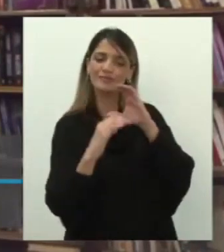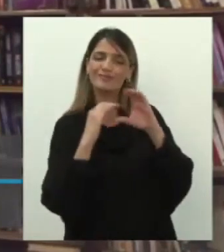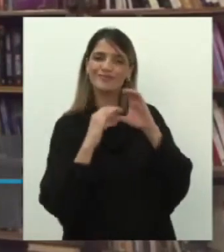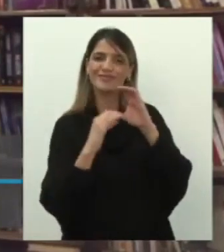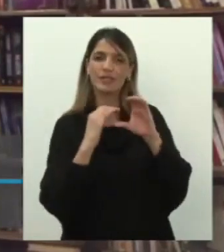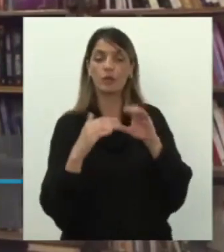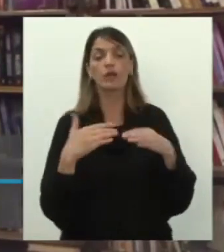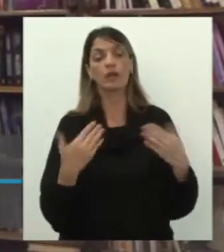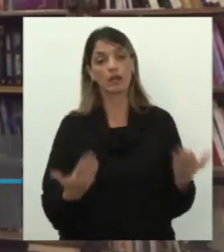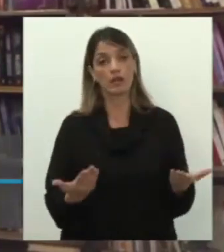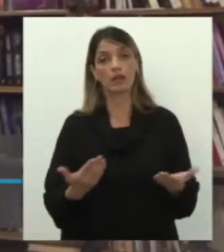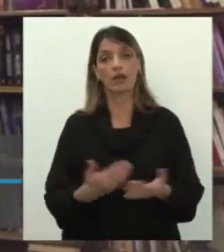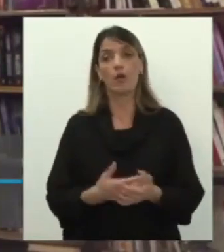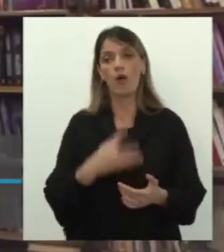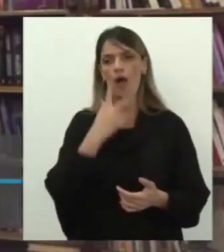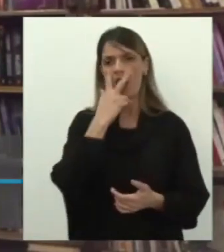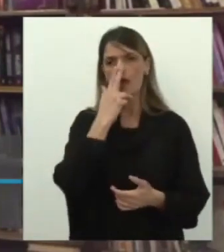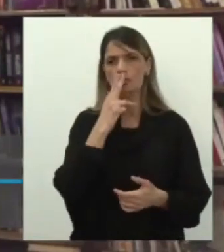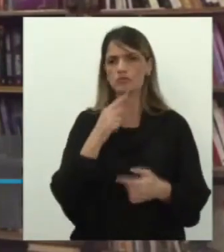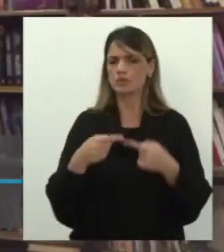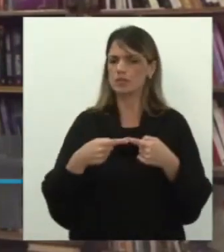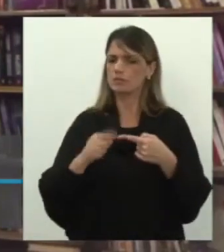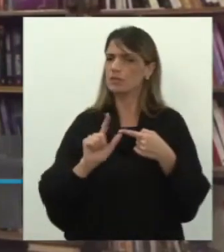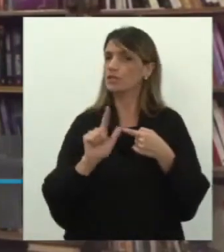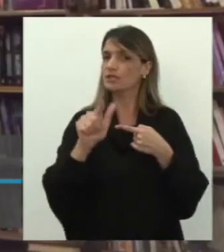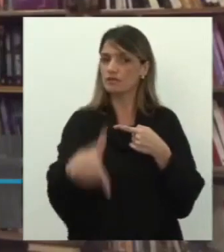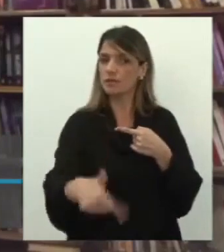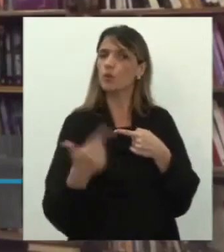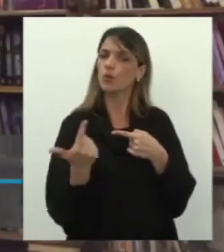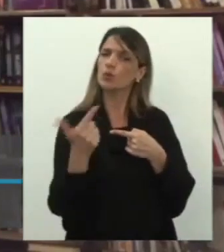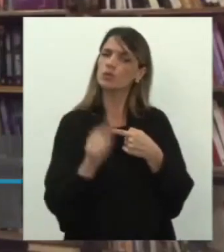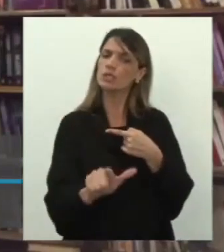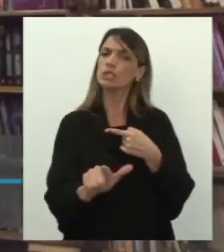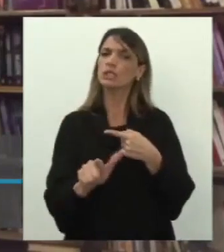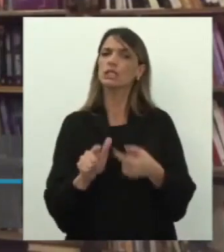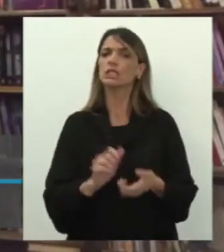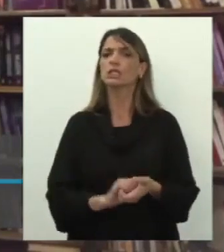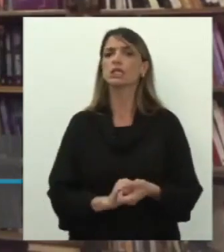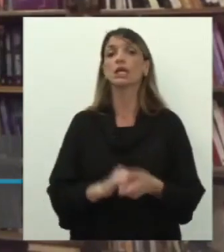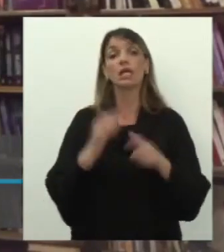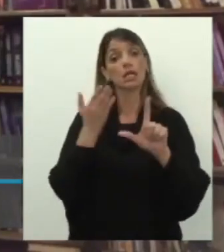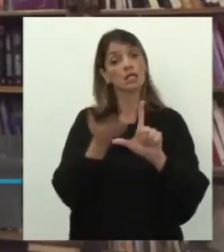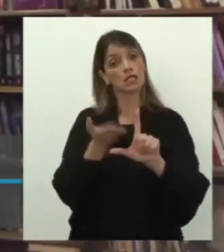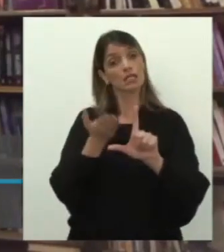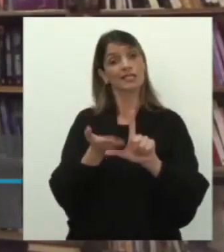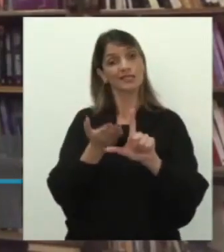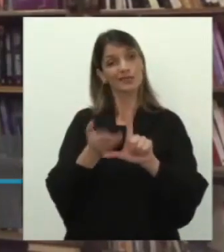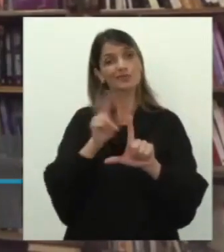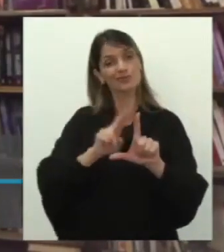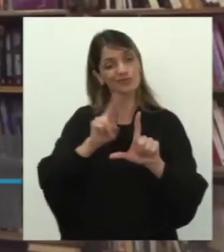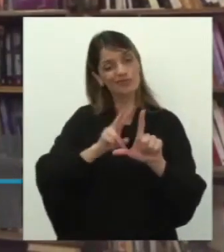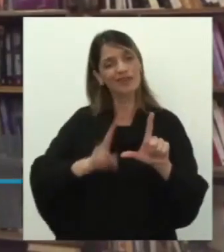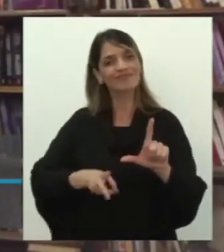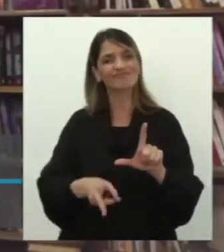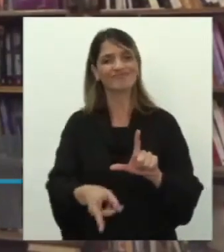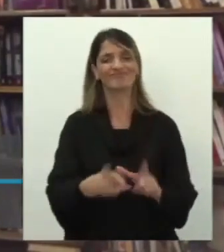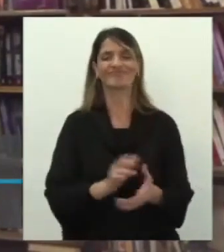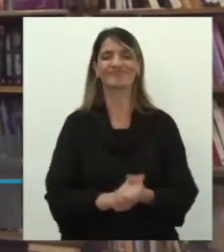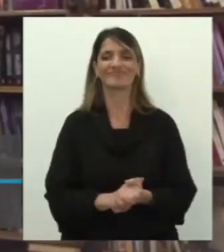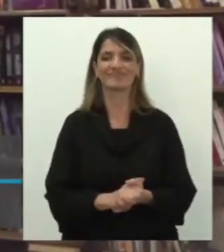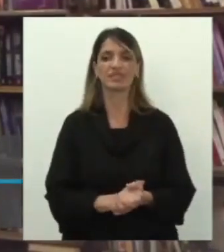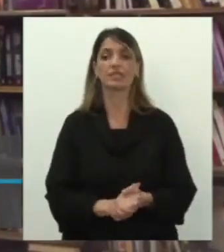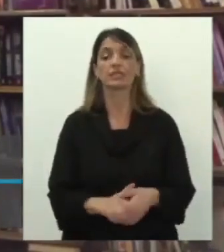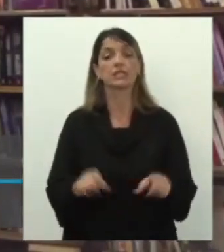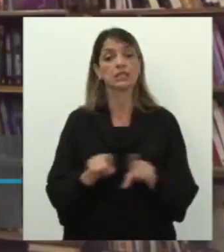gente acredita que até a próxima semana a gente consiga viabilizar o Classroom. E para a utilização do Classroom, a gente